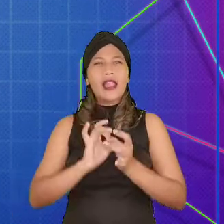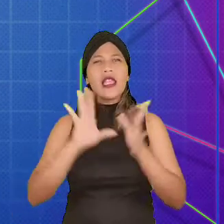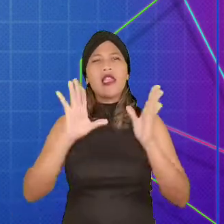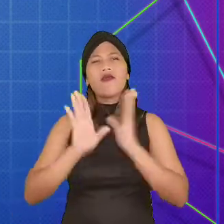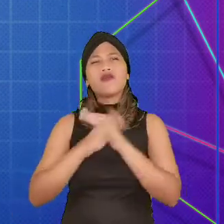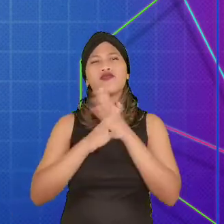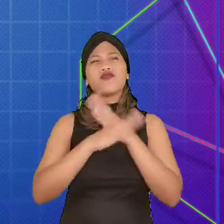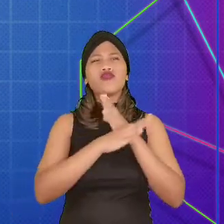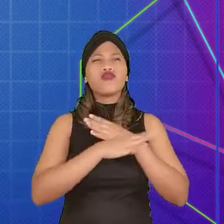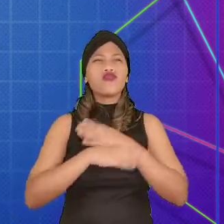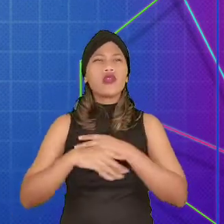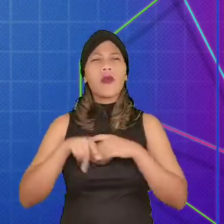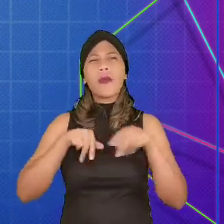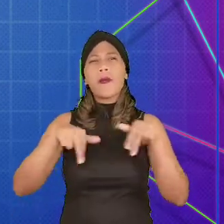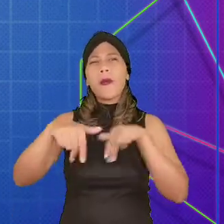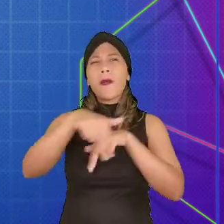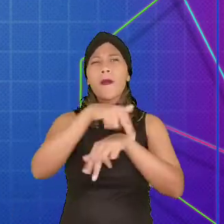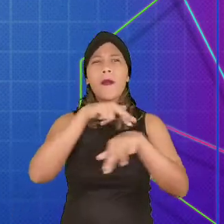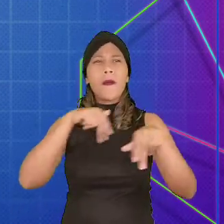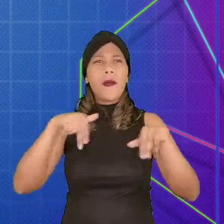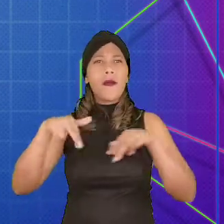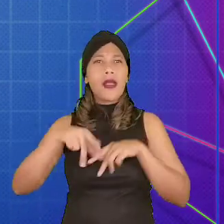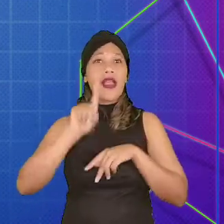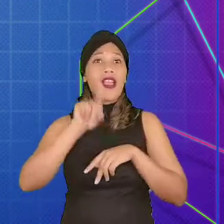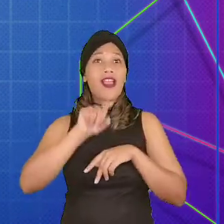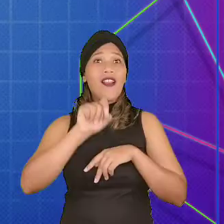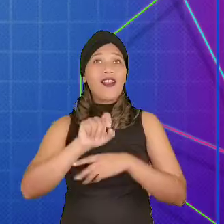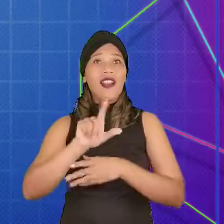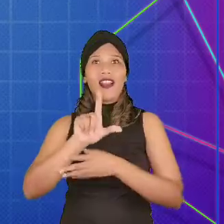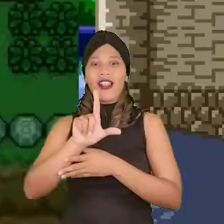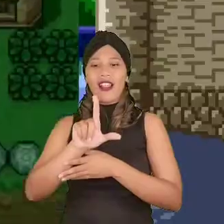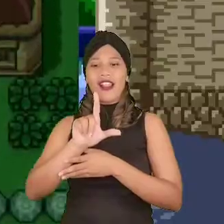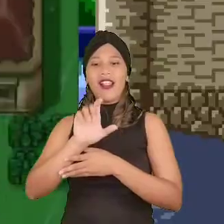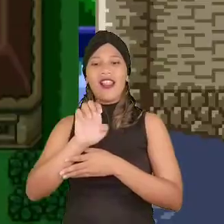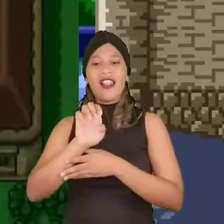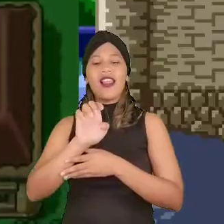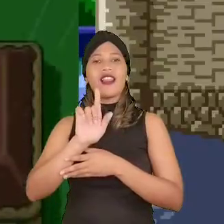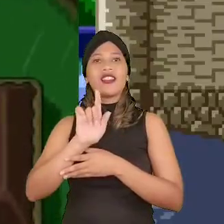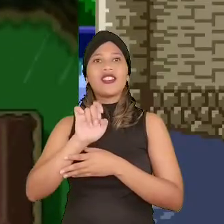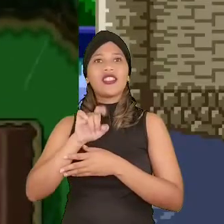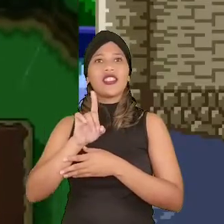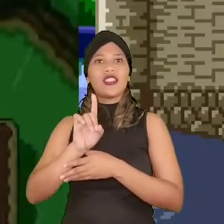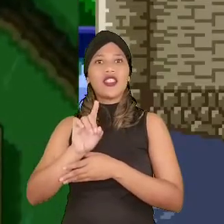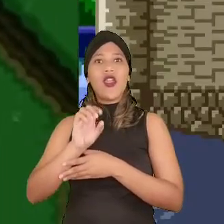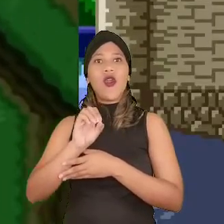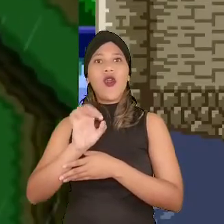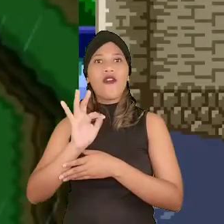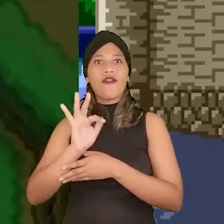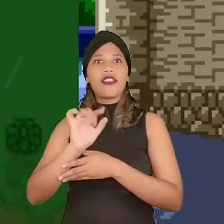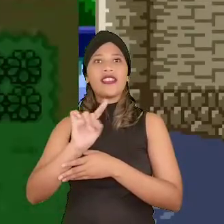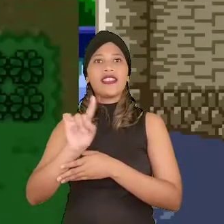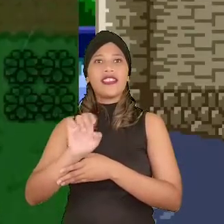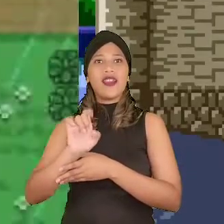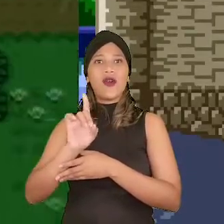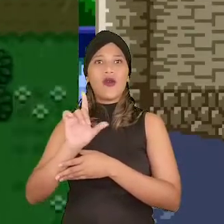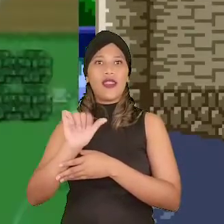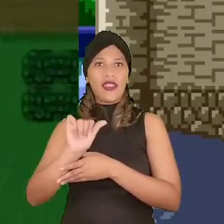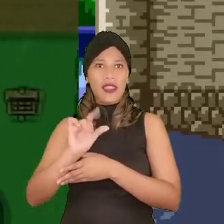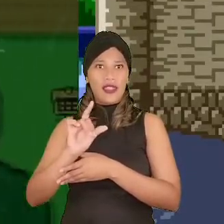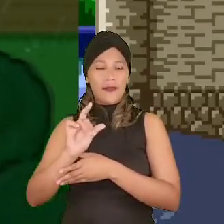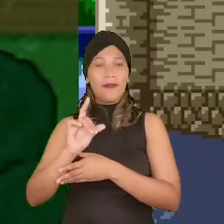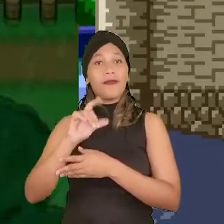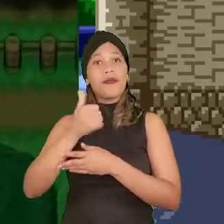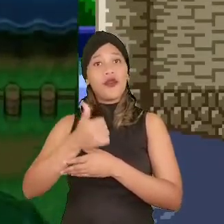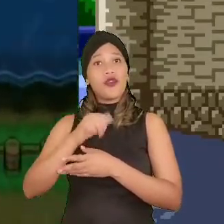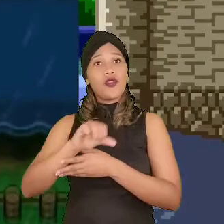aberto. Um jogo que tem um formato de mundo que pode nos ajudar a idealizar isso é o famoso The Legend of Zelda, A Link to the